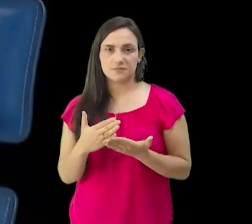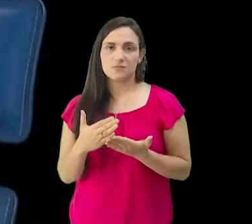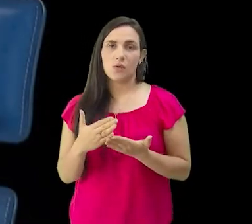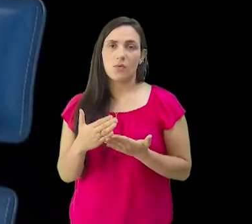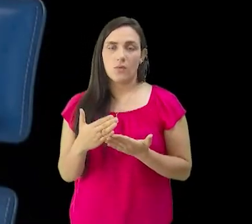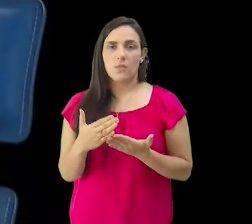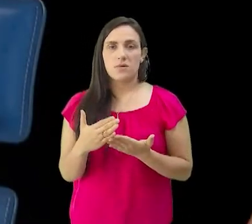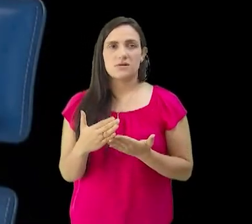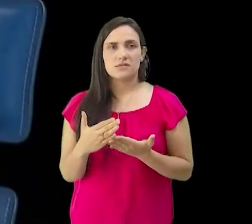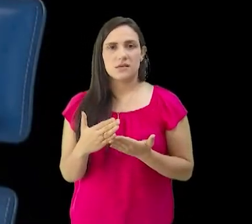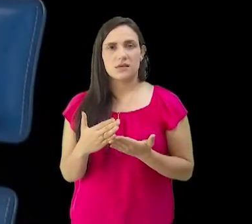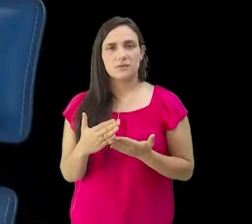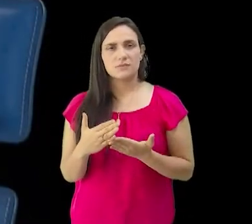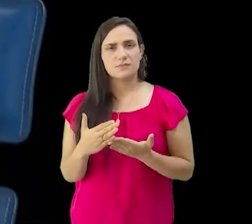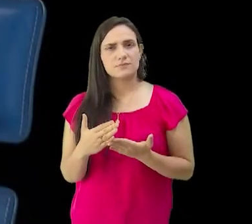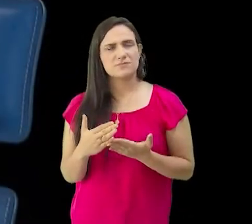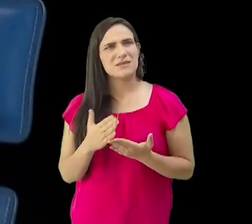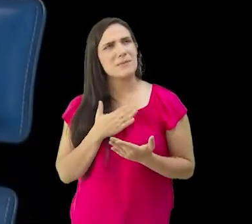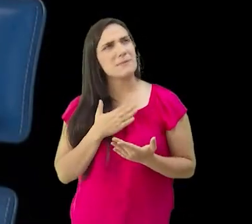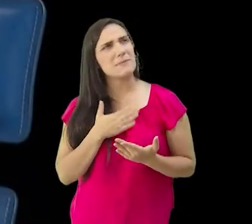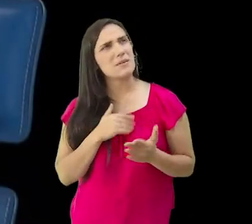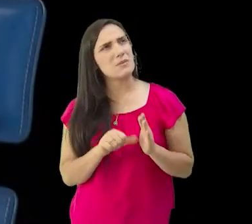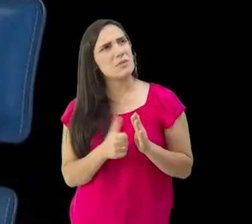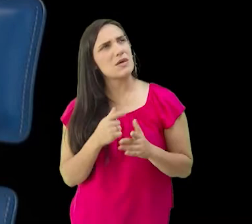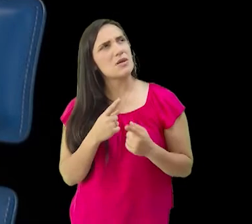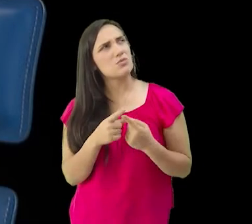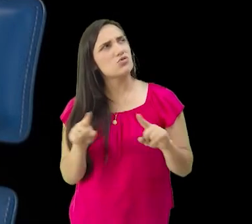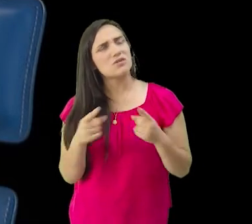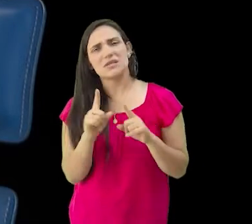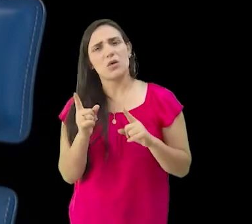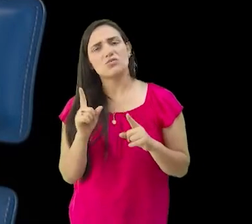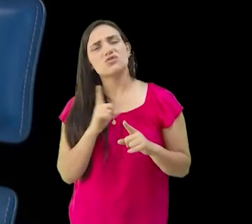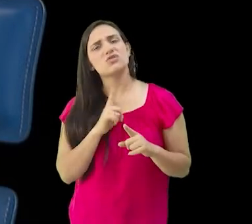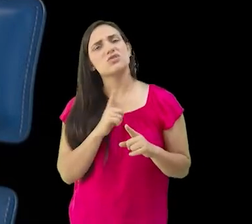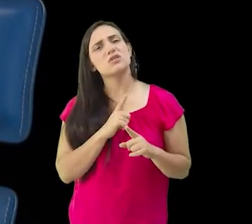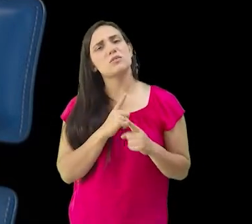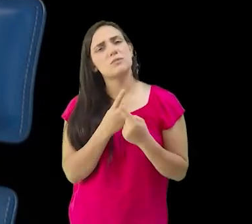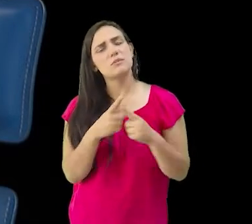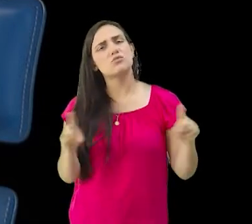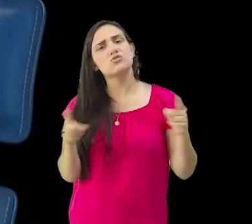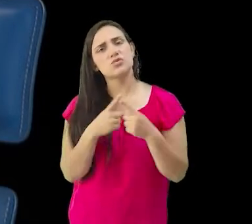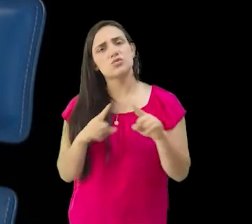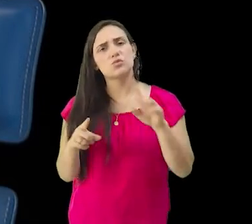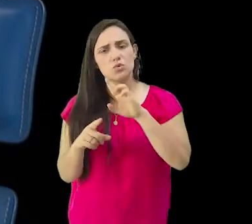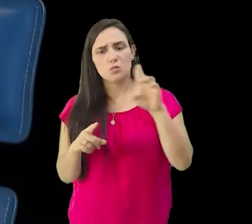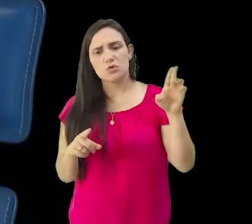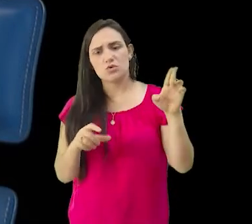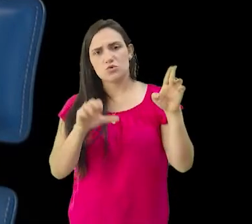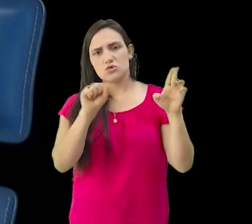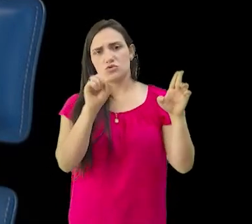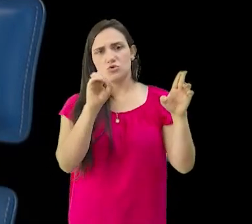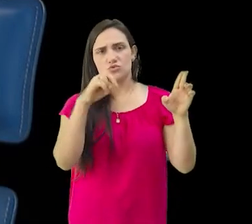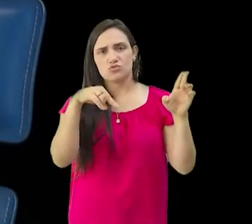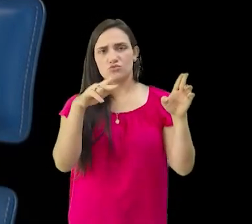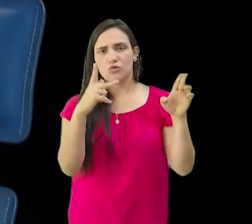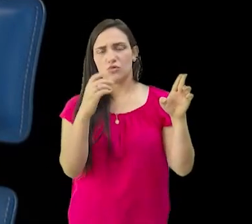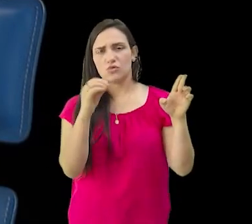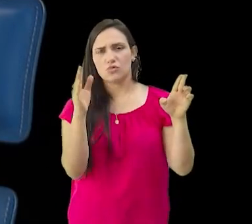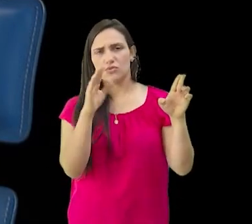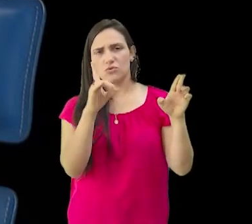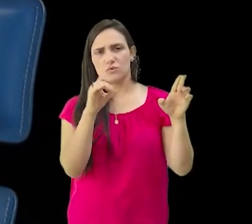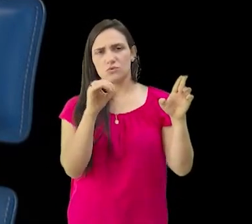a encarar a música quando eu fiz a minha primeira canção, que não foi nem a minha primeira canção, quando eu fiz uma música chamada Sonho de um